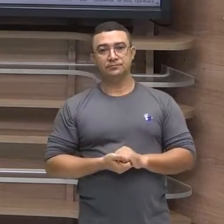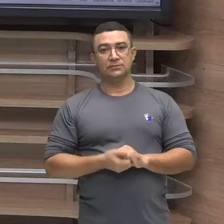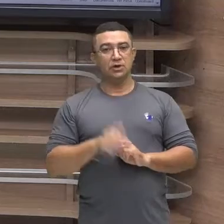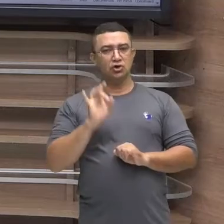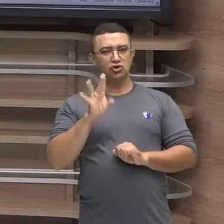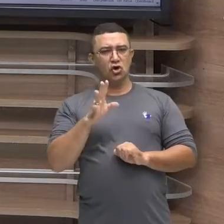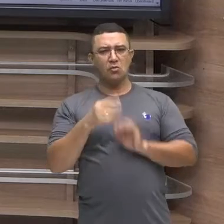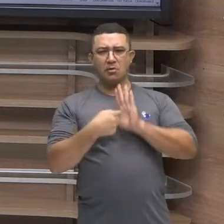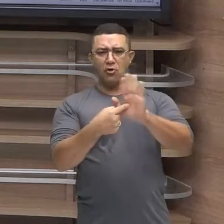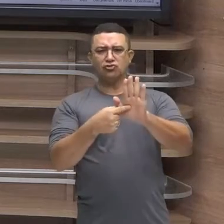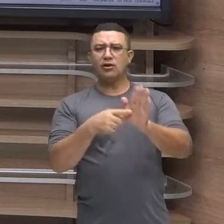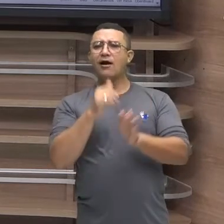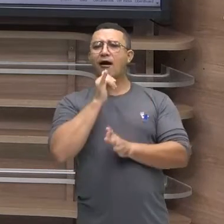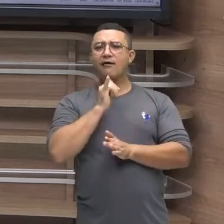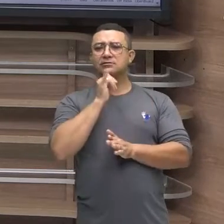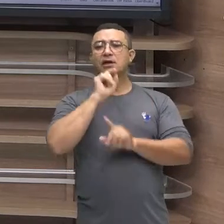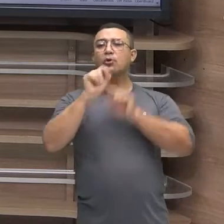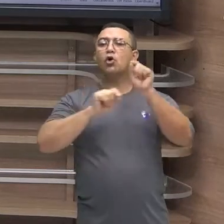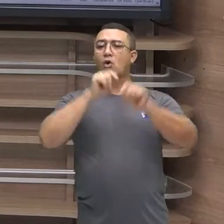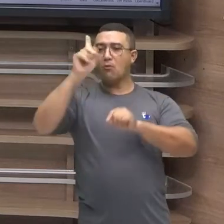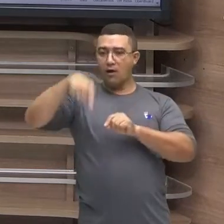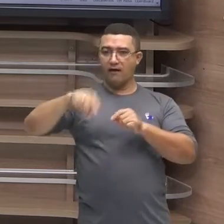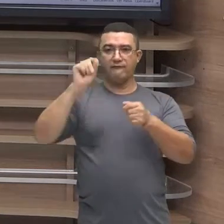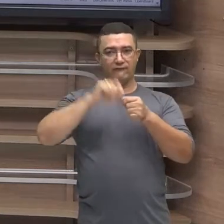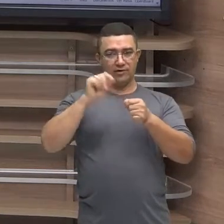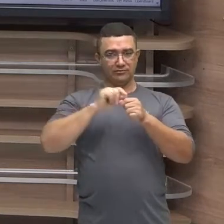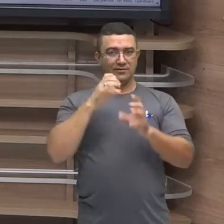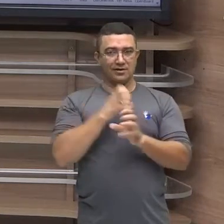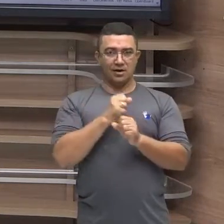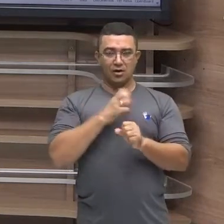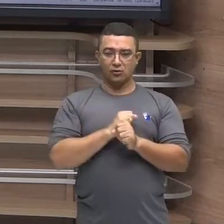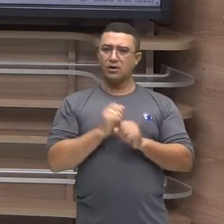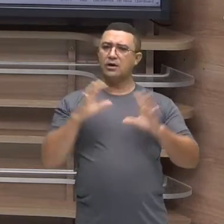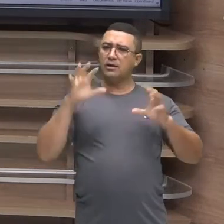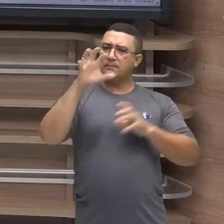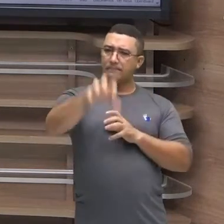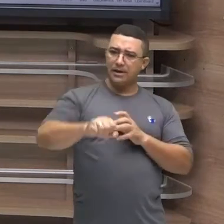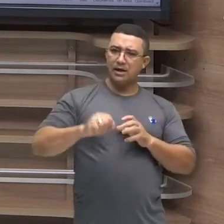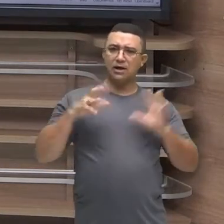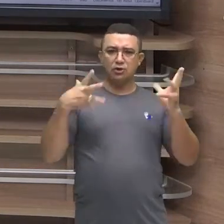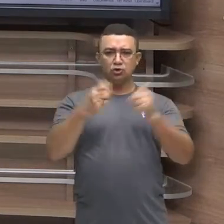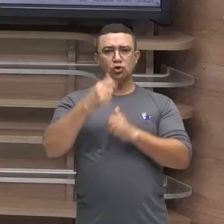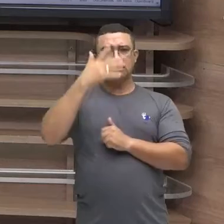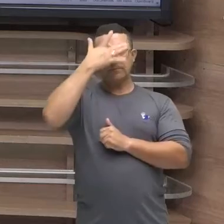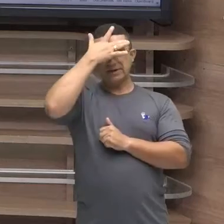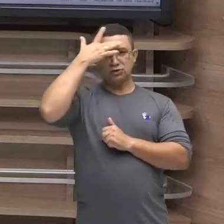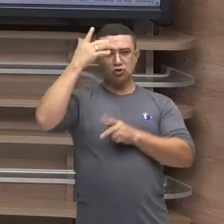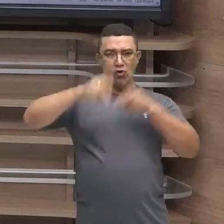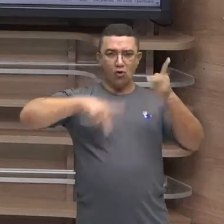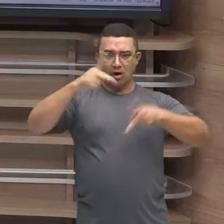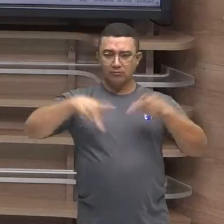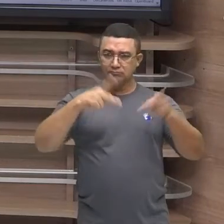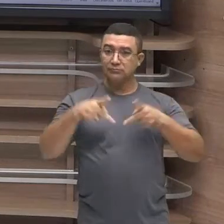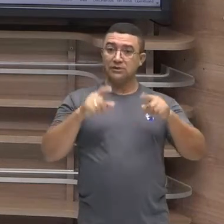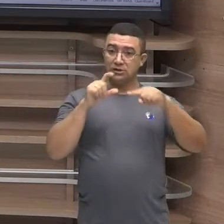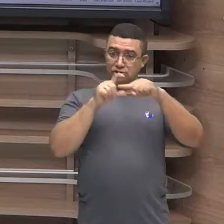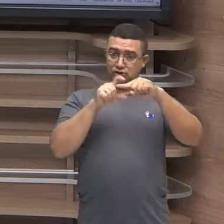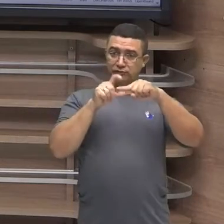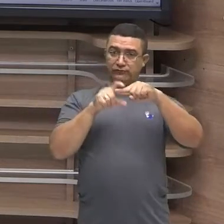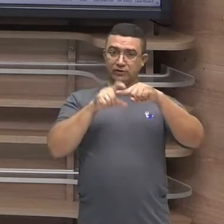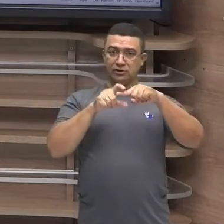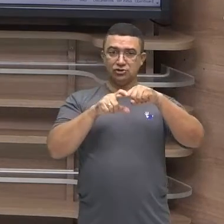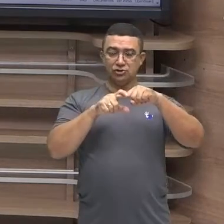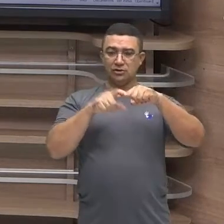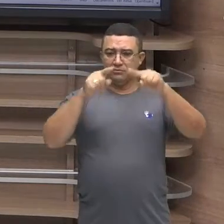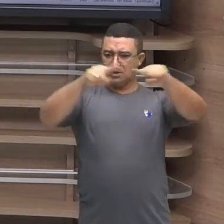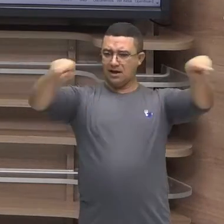um exemplo aí para vocês de como é que é feito esse cálculo. Então você pega toda a população e divide pela área ou ali pela